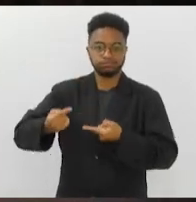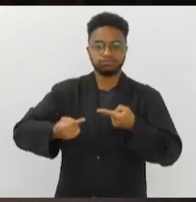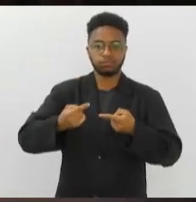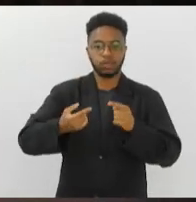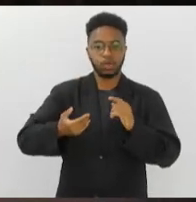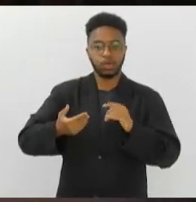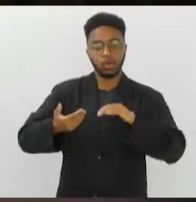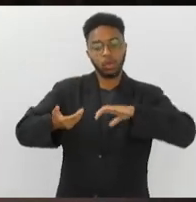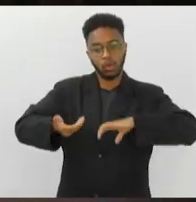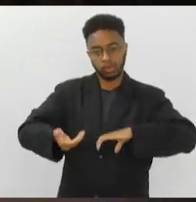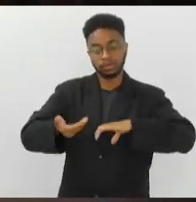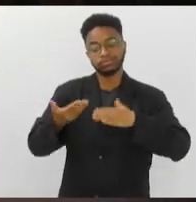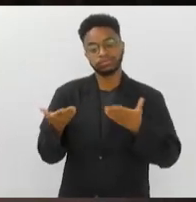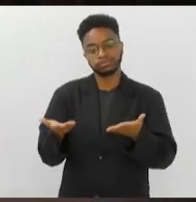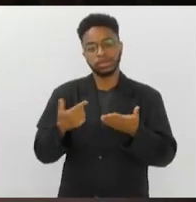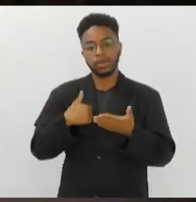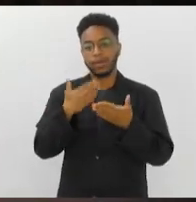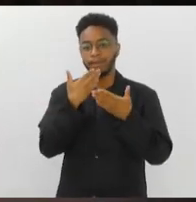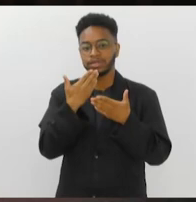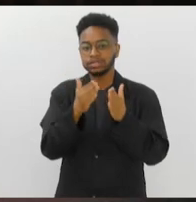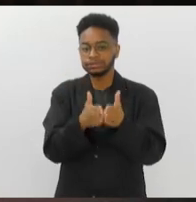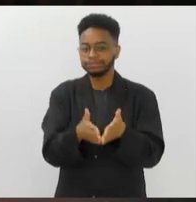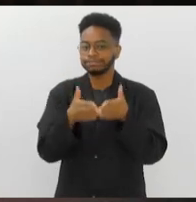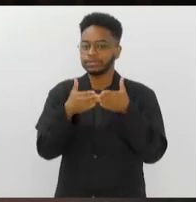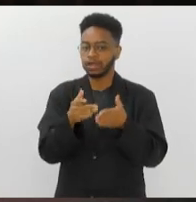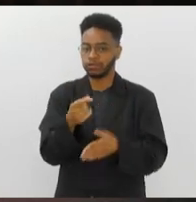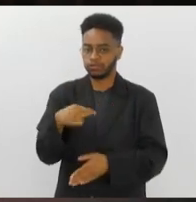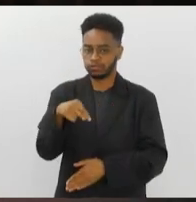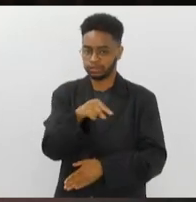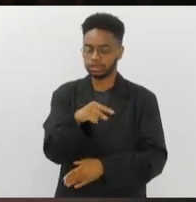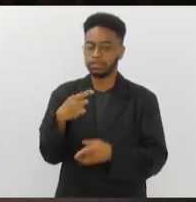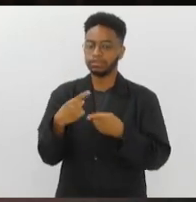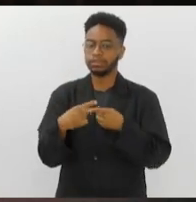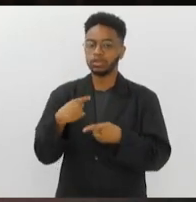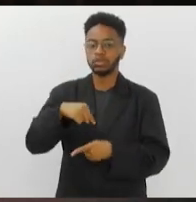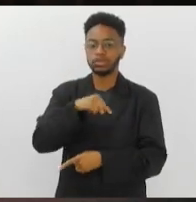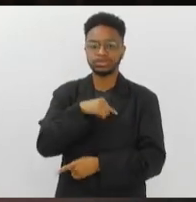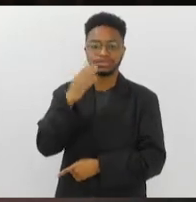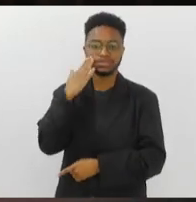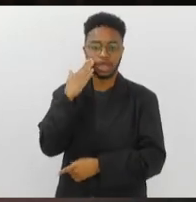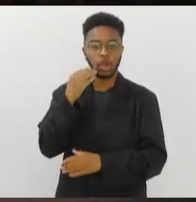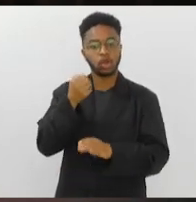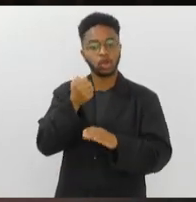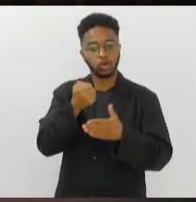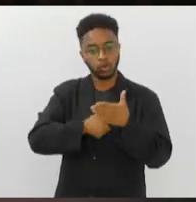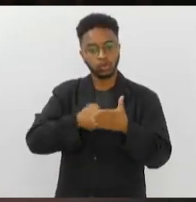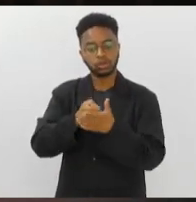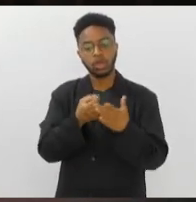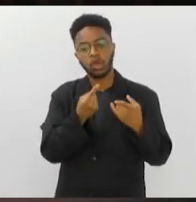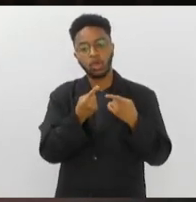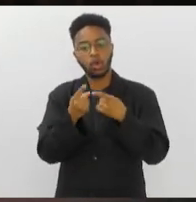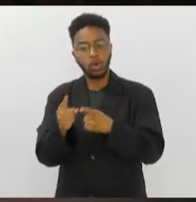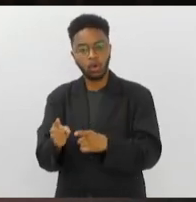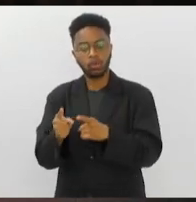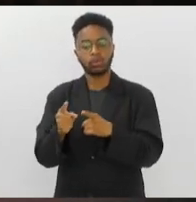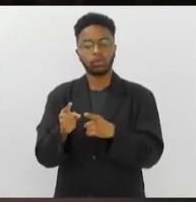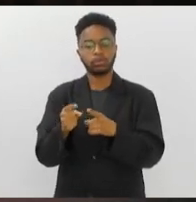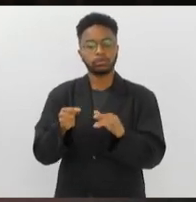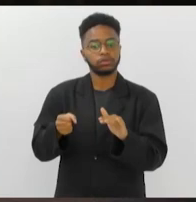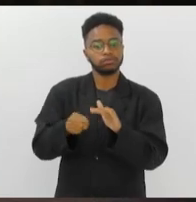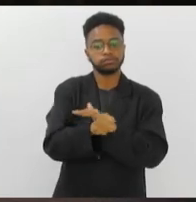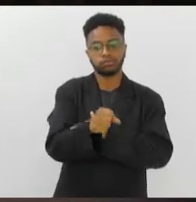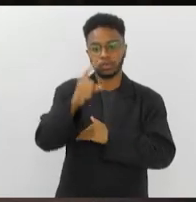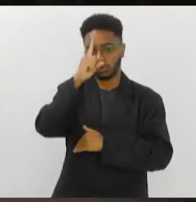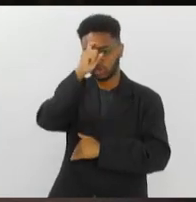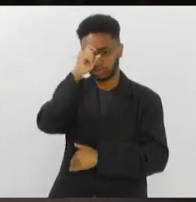eu quero pedir essa licença a vocês. A gente sabe que a luta antimanicomial ela é diária. Hoje é um espaço